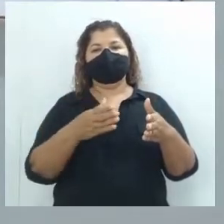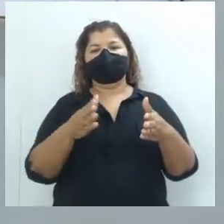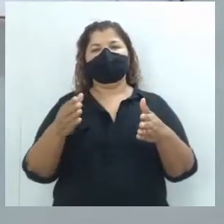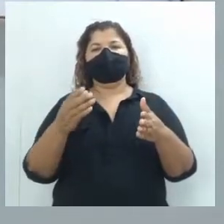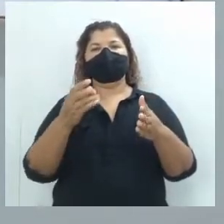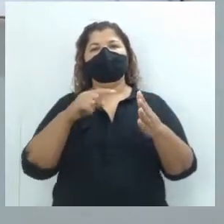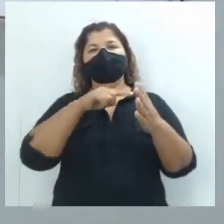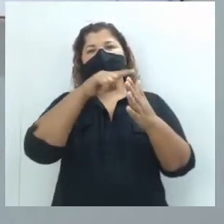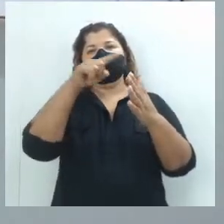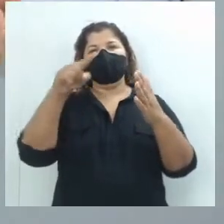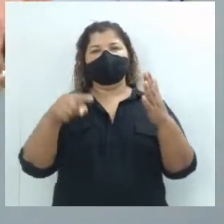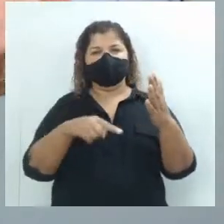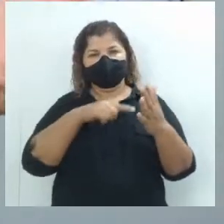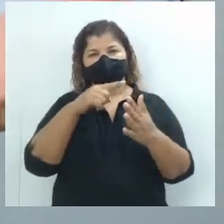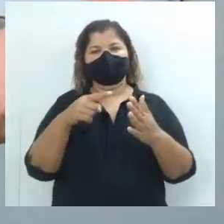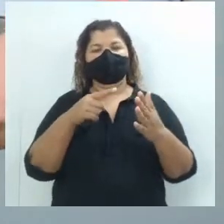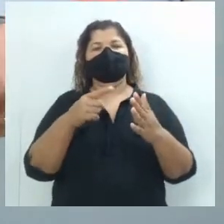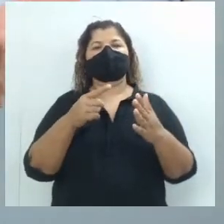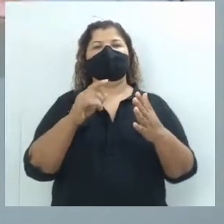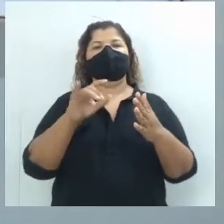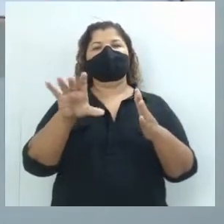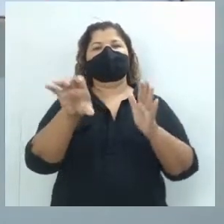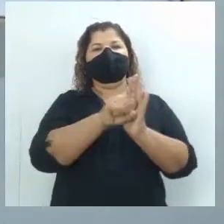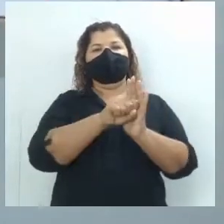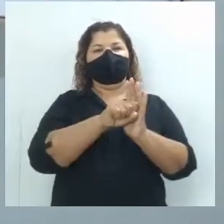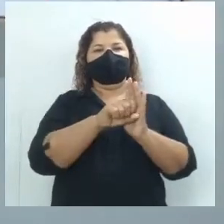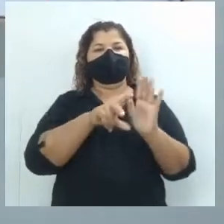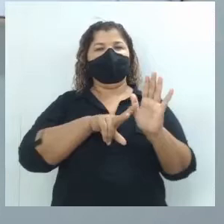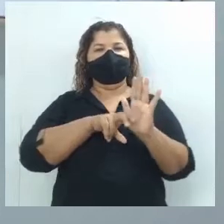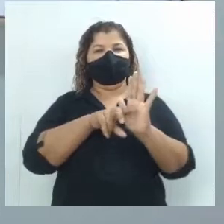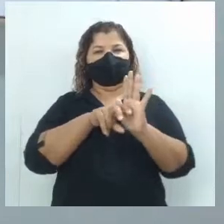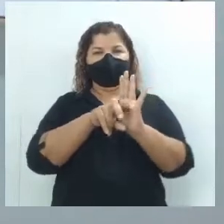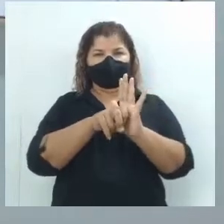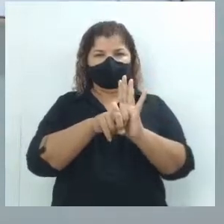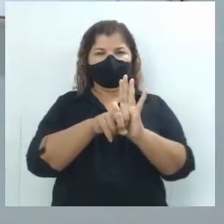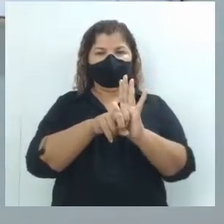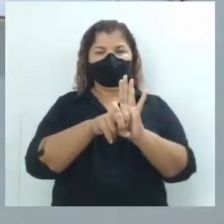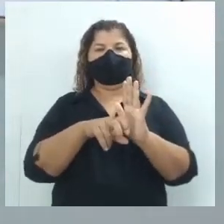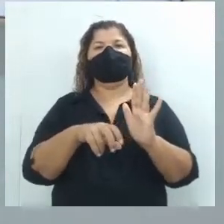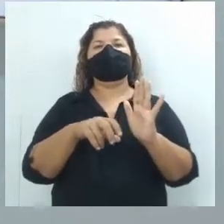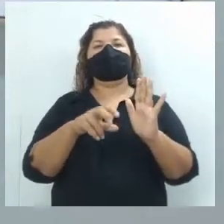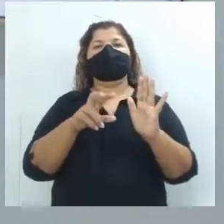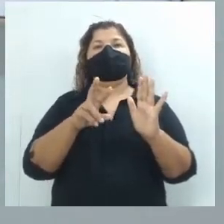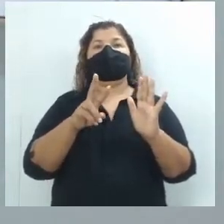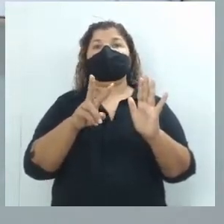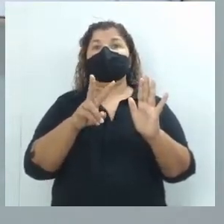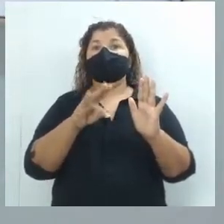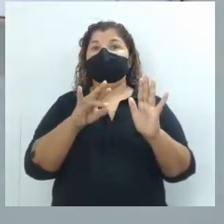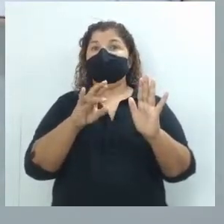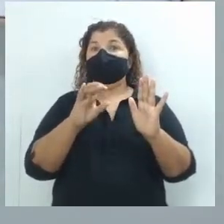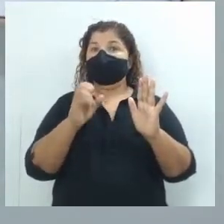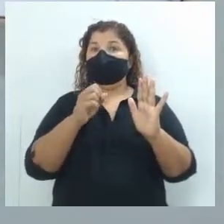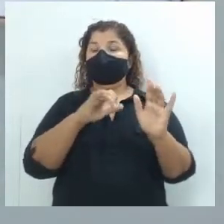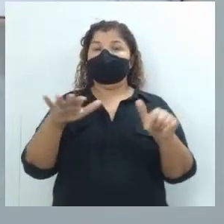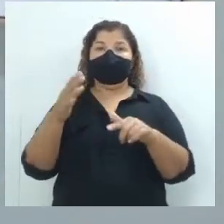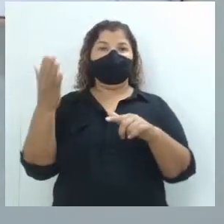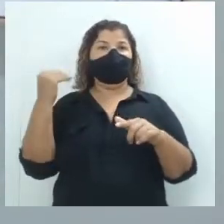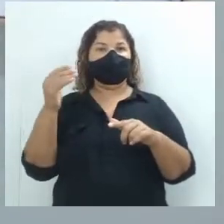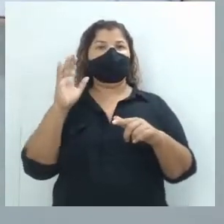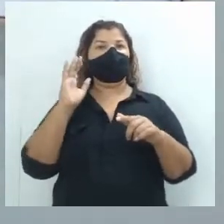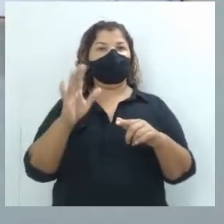infecção, dos modos de reprodução do vírus, beleza? E lembrem que na semana passada a gente deu ênfase